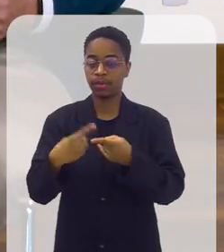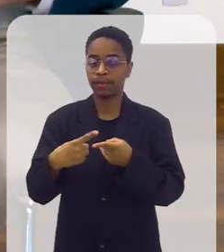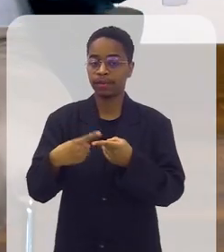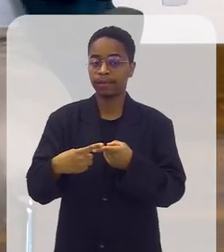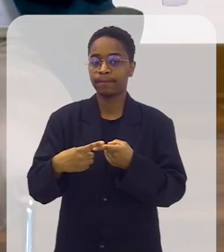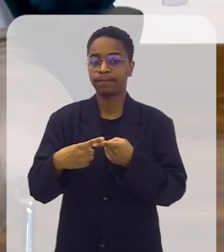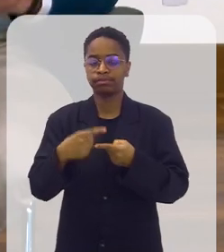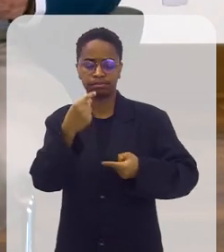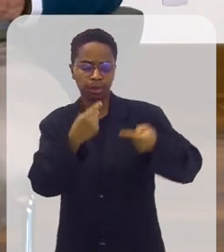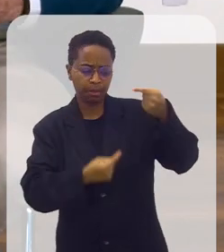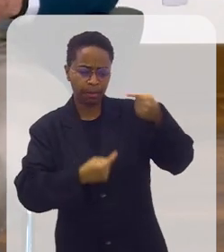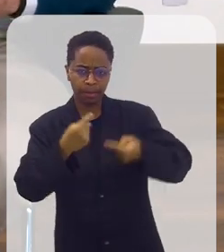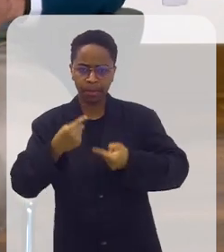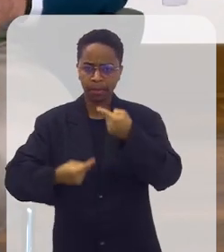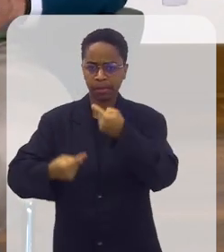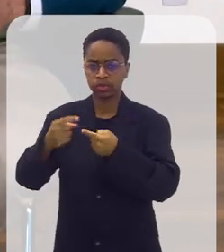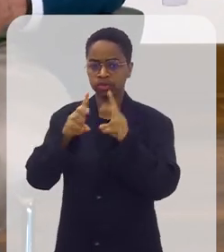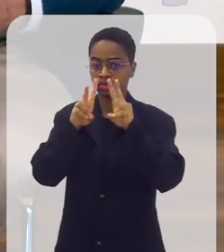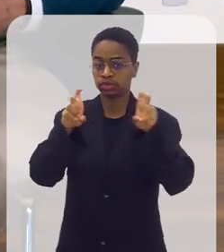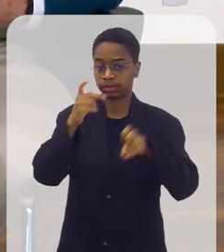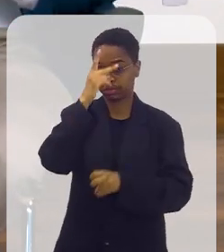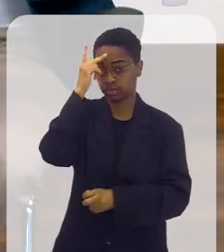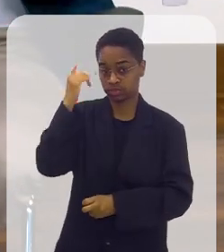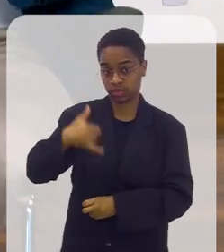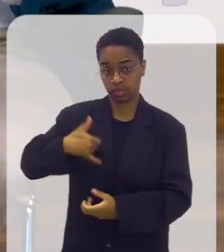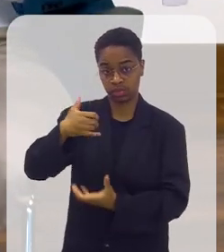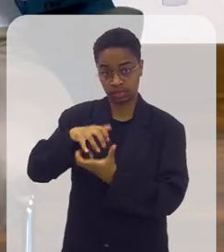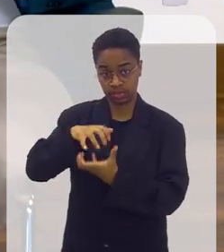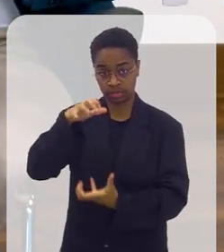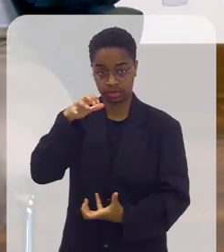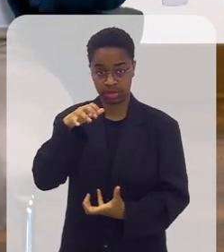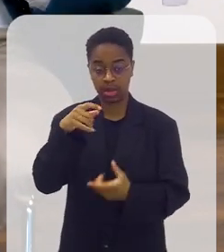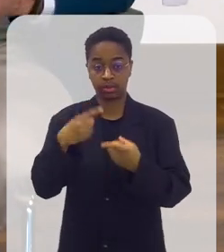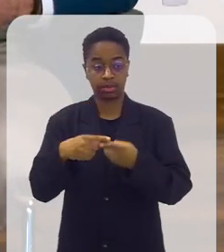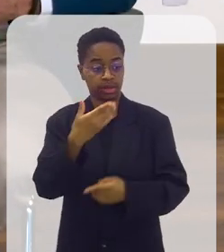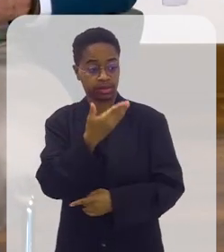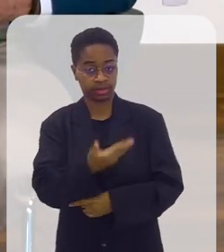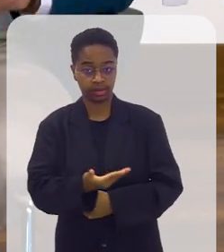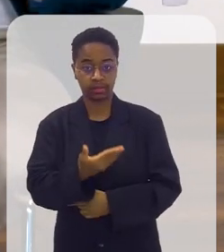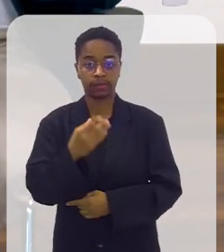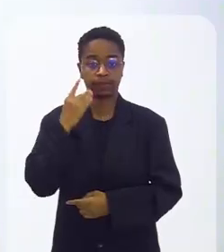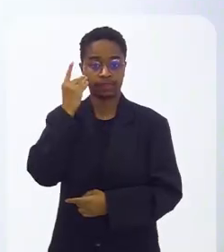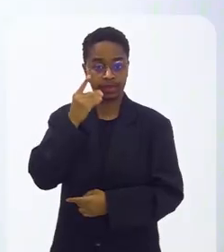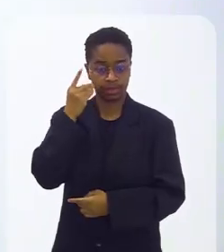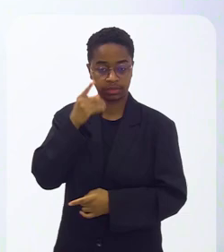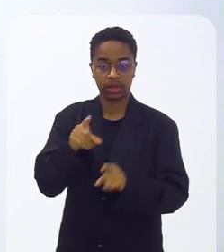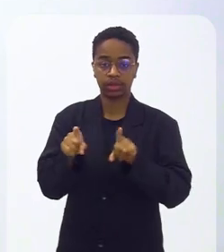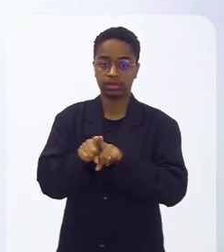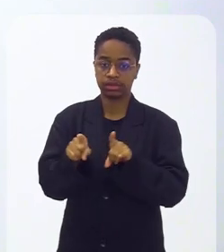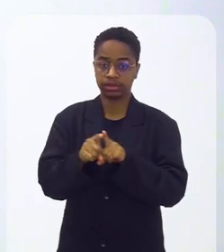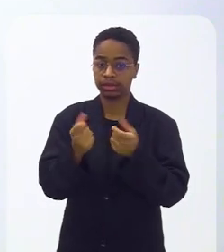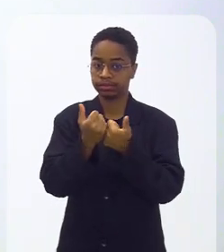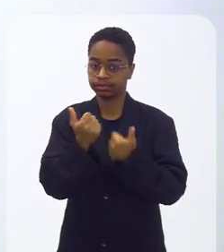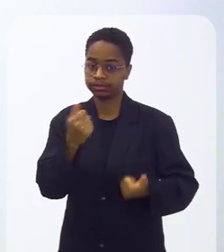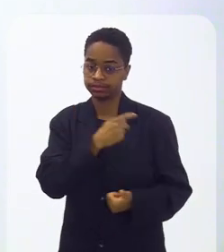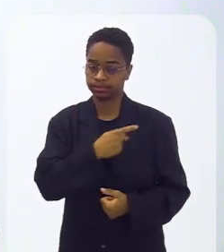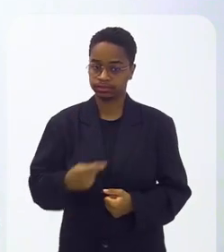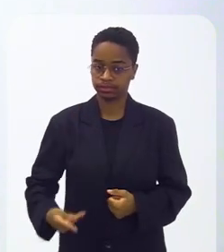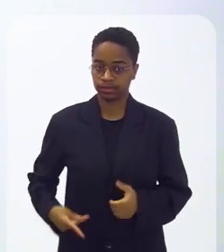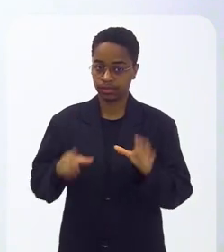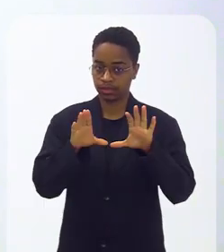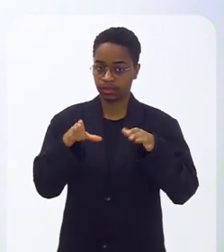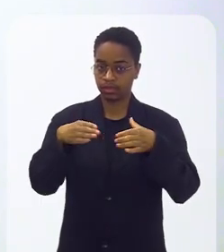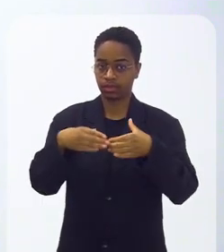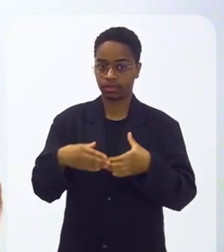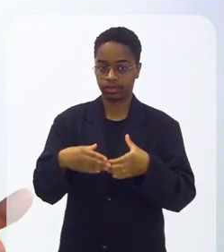aqui todo o debate a respeito da pessoa idosa na condição de parlamentar e também vice-presidenta